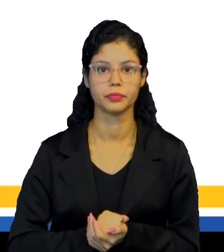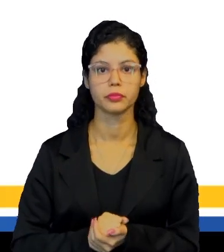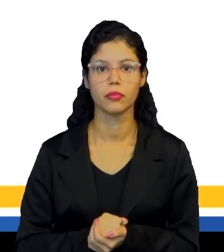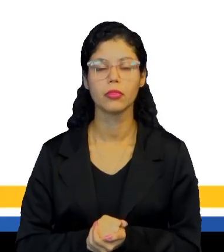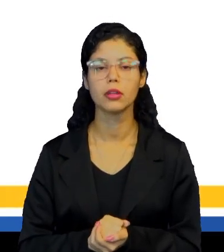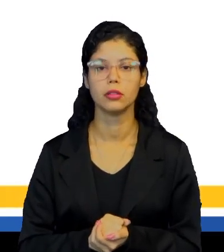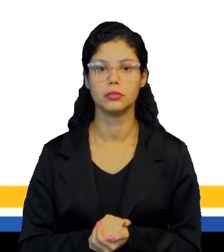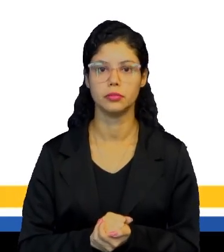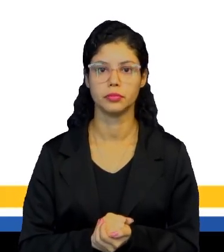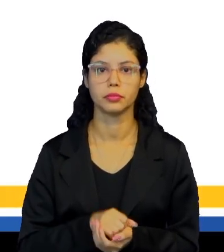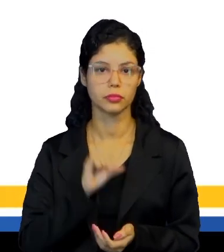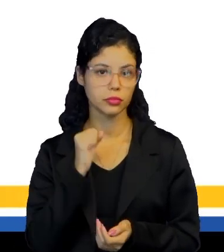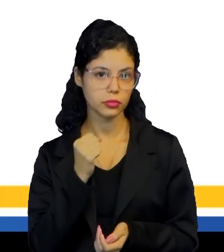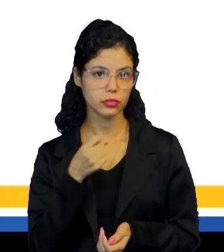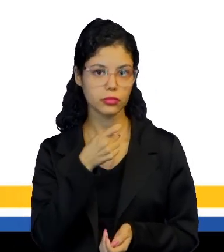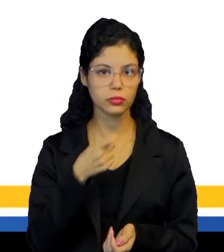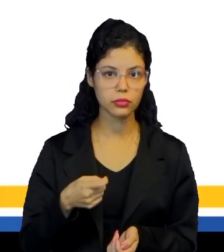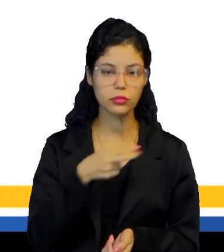ficando